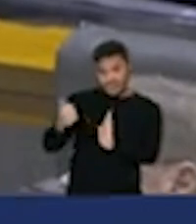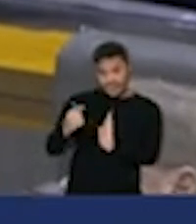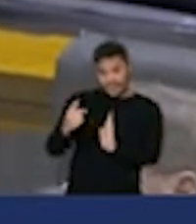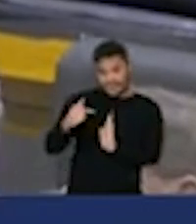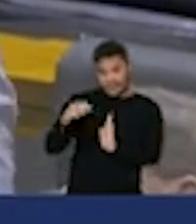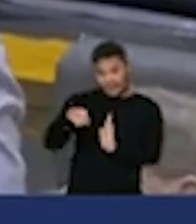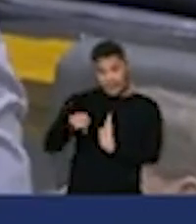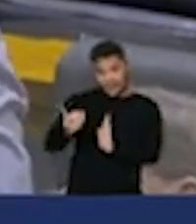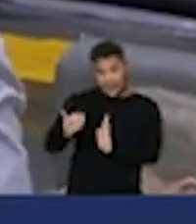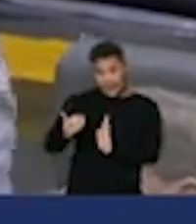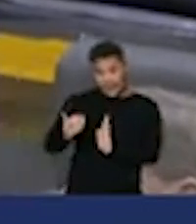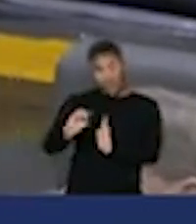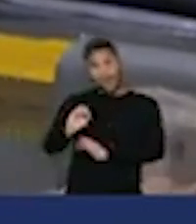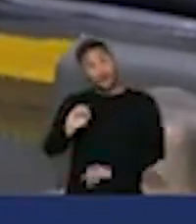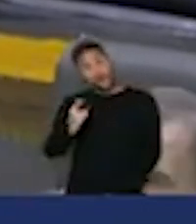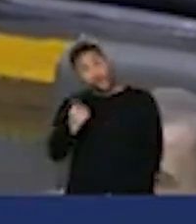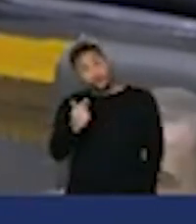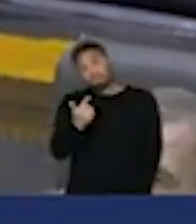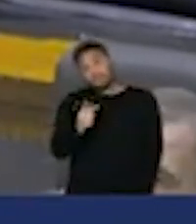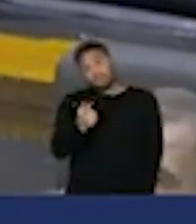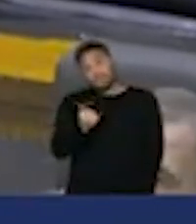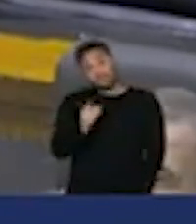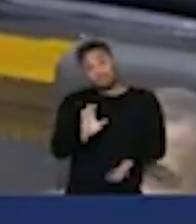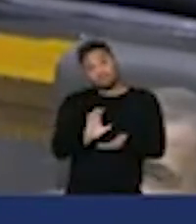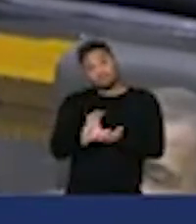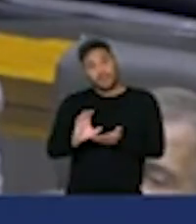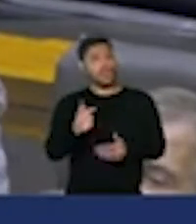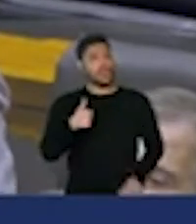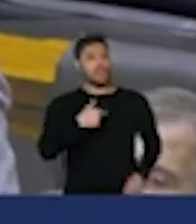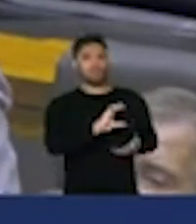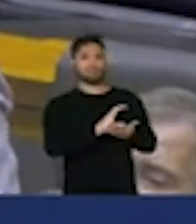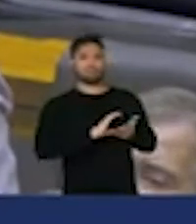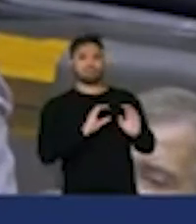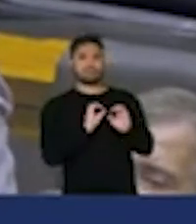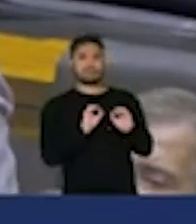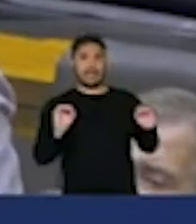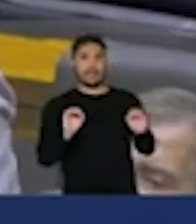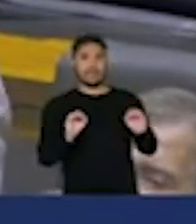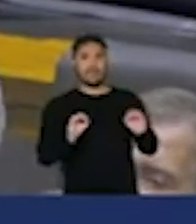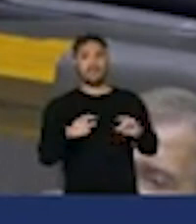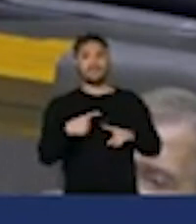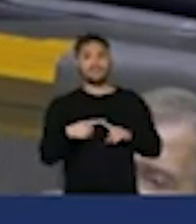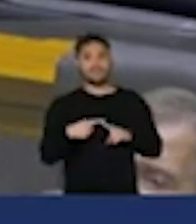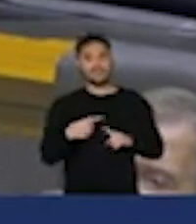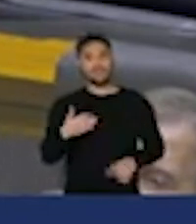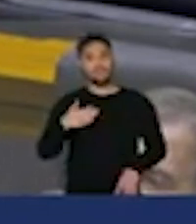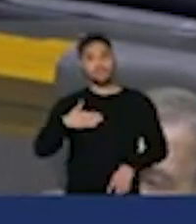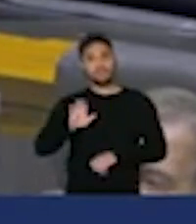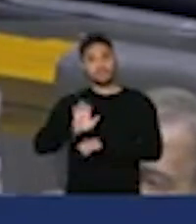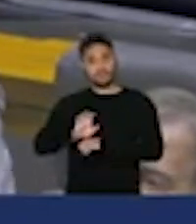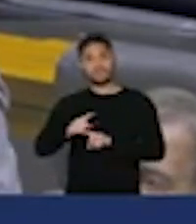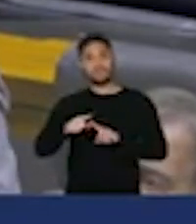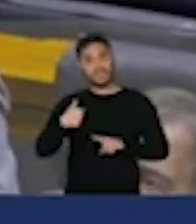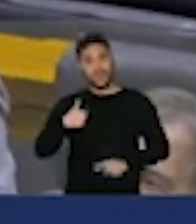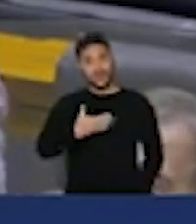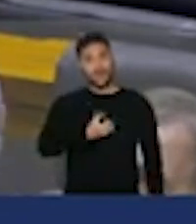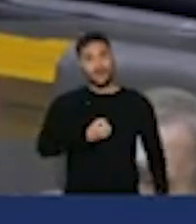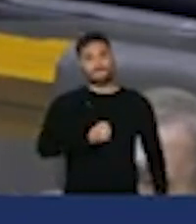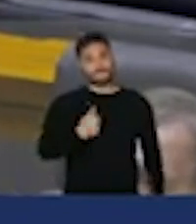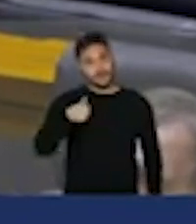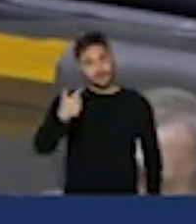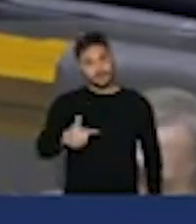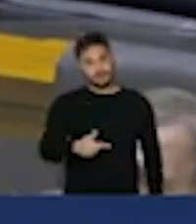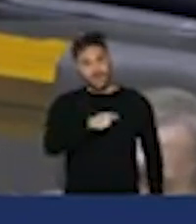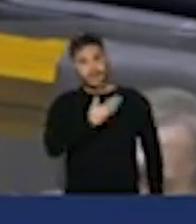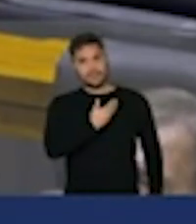ou você não vai receber. Eu prefiro ficar sem um real para levar do meu estado, para o meu estado, do que me acovardar diante desse governo